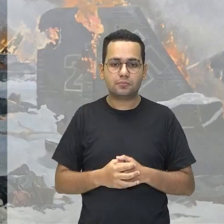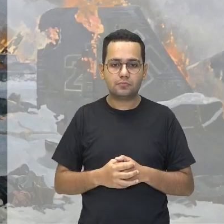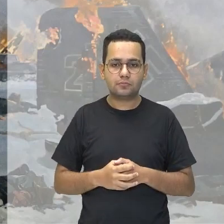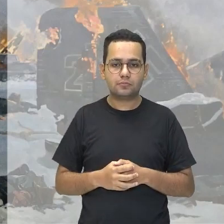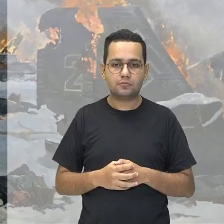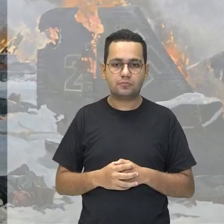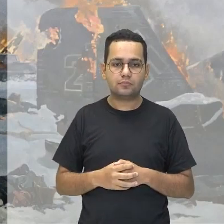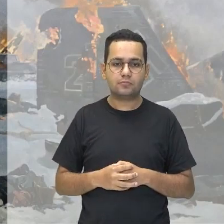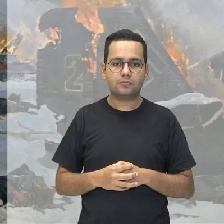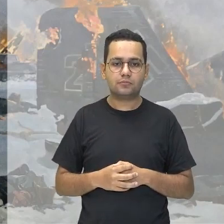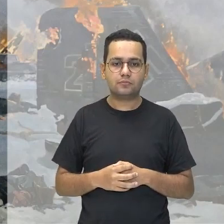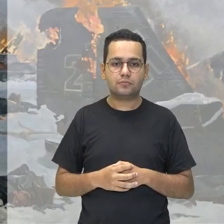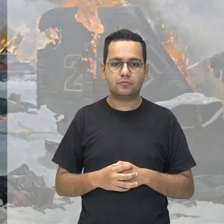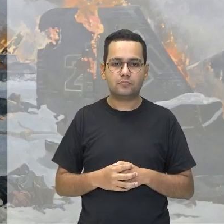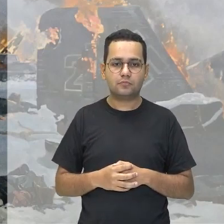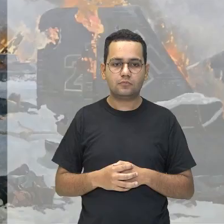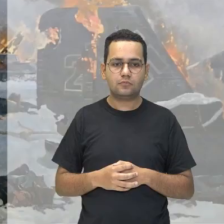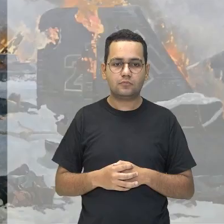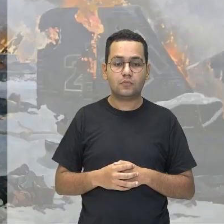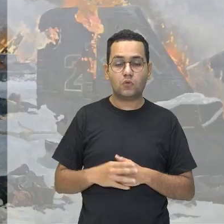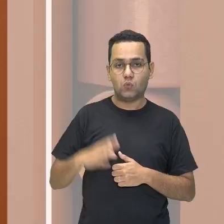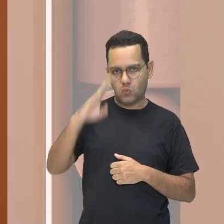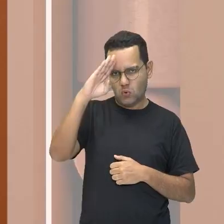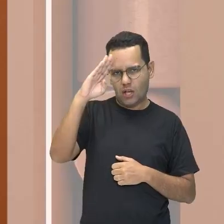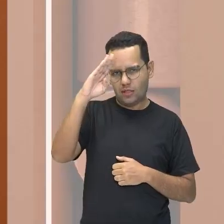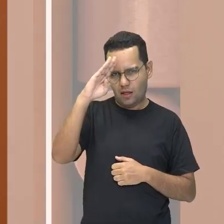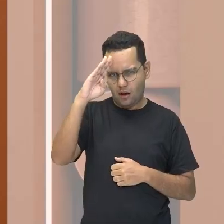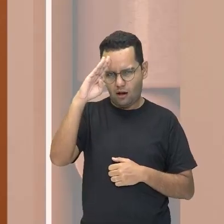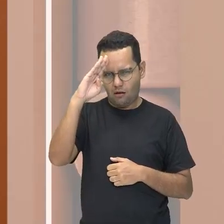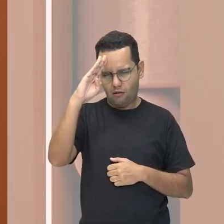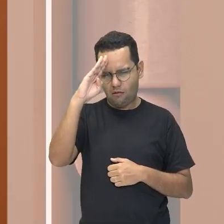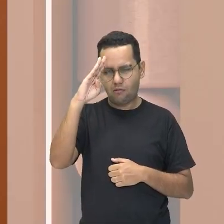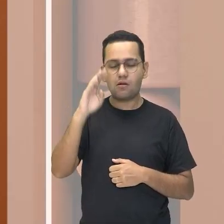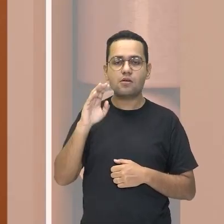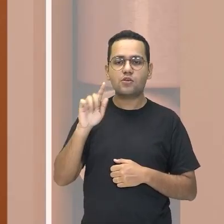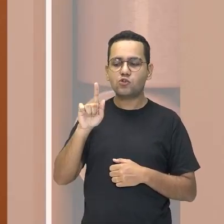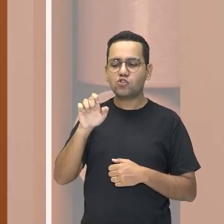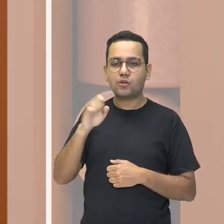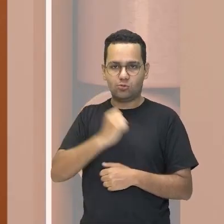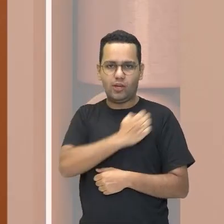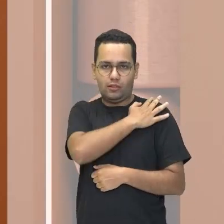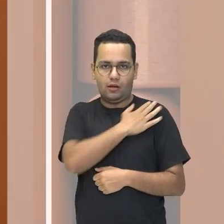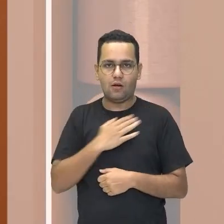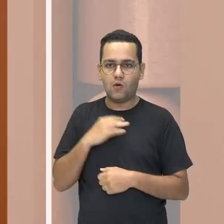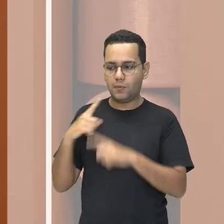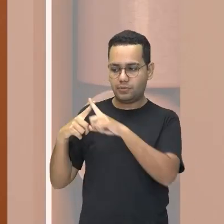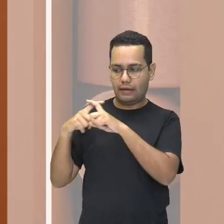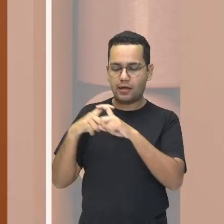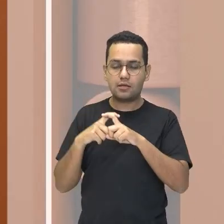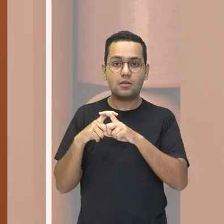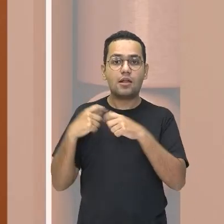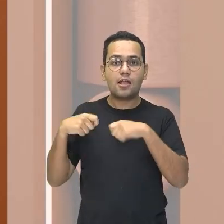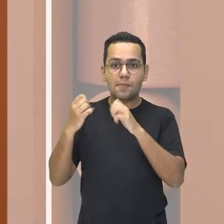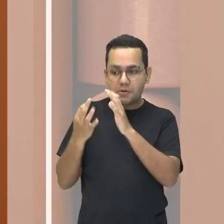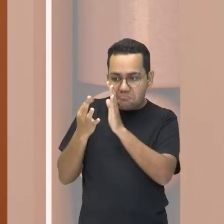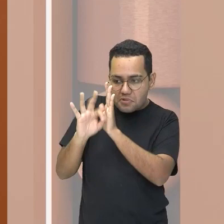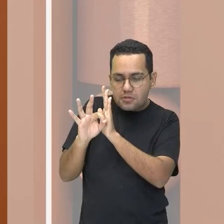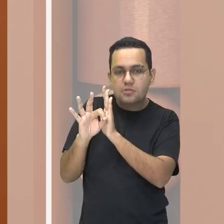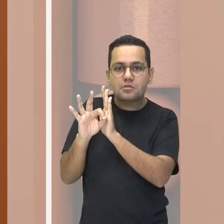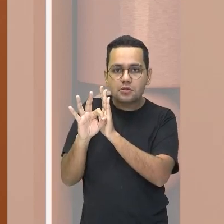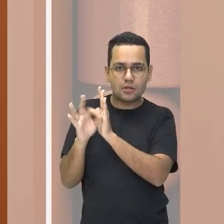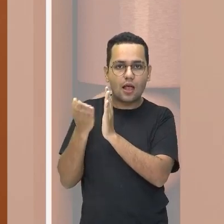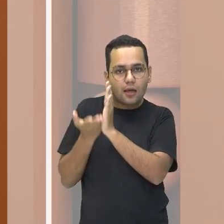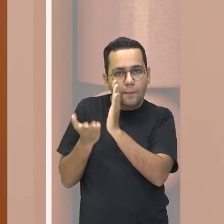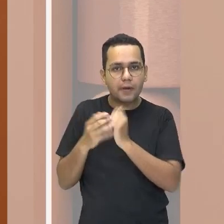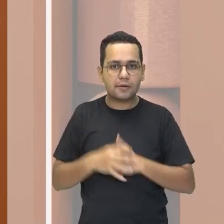é obrigado a assinar a rendição. E isso é significativo, porque a partir desse momento o